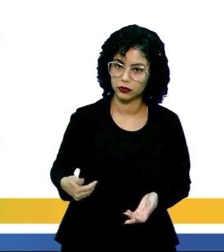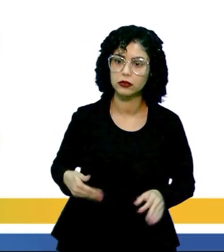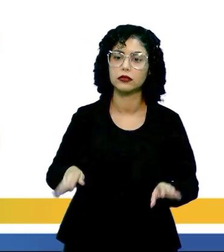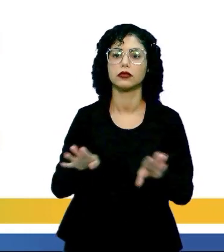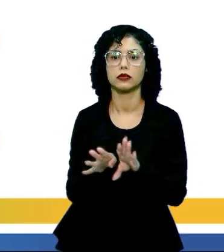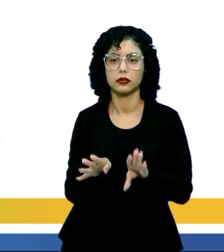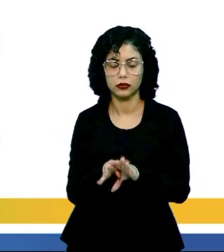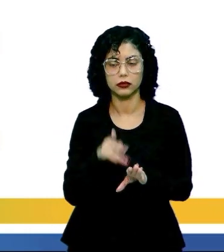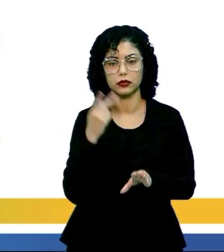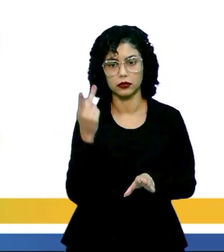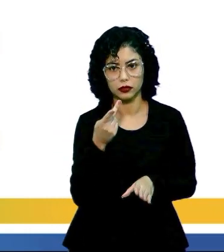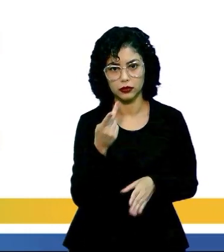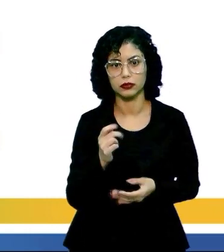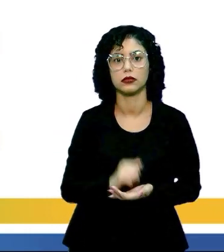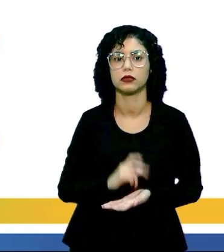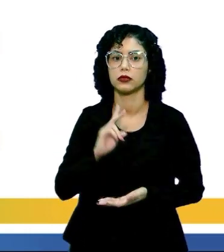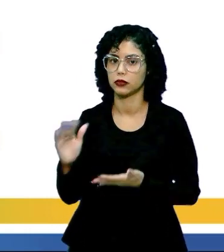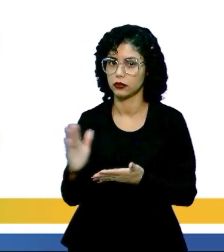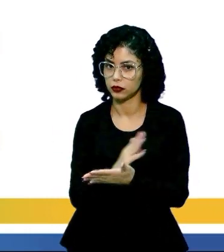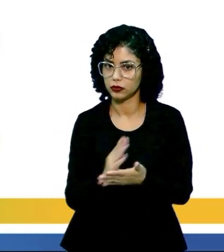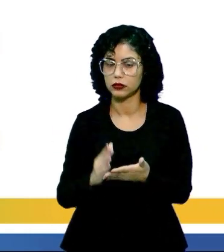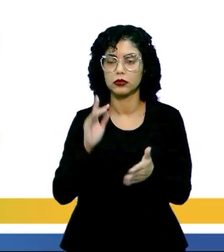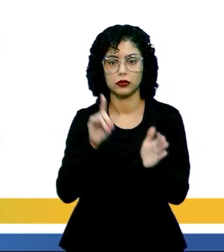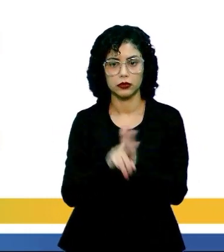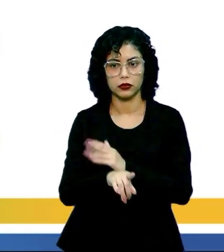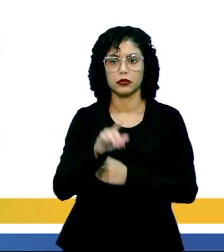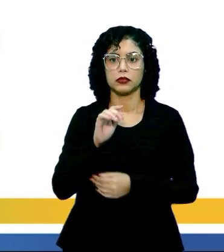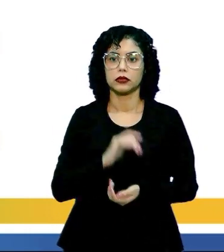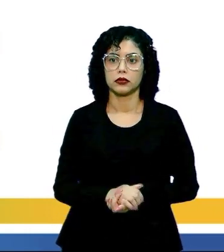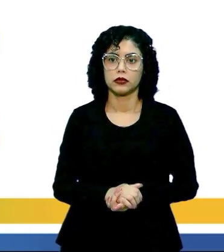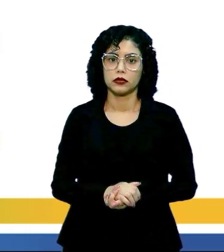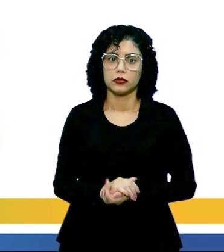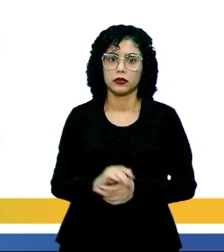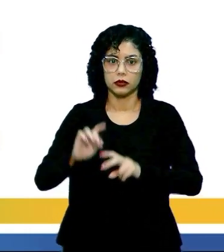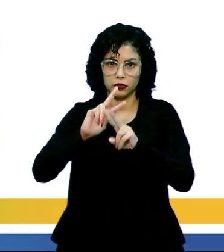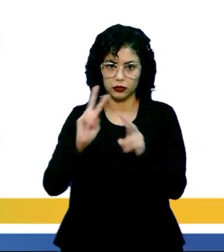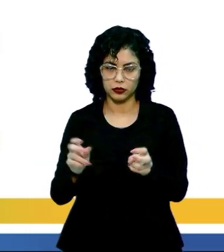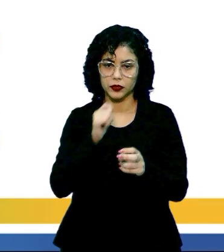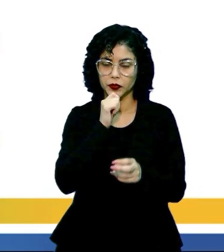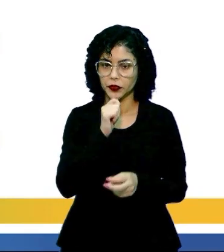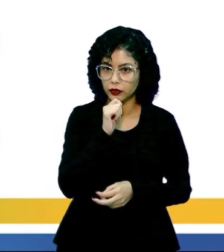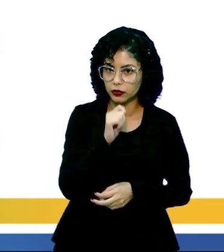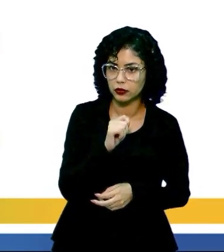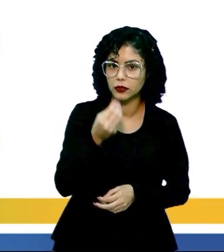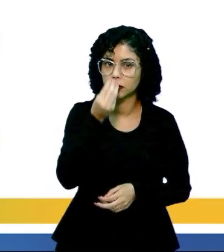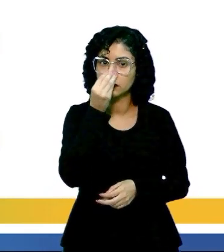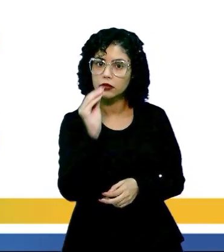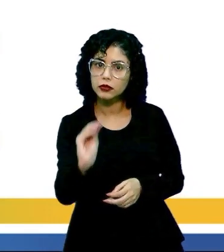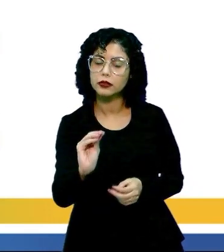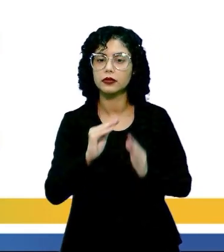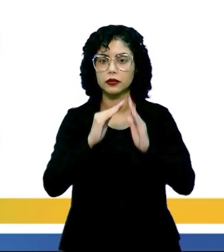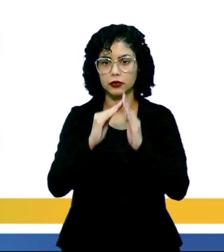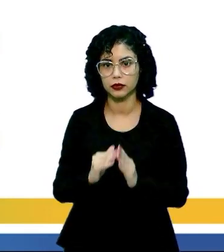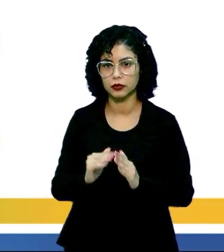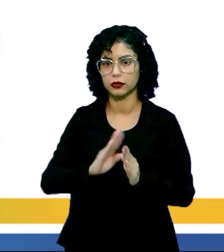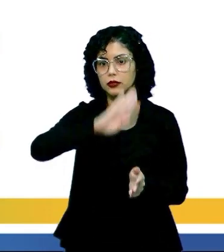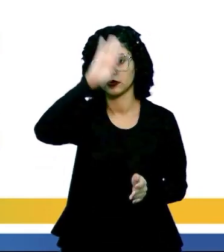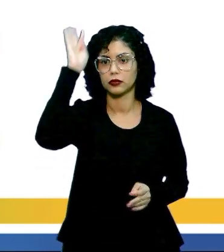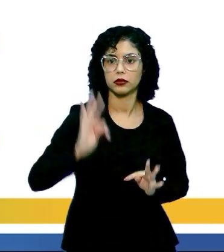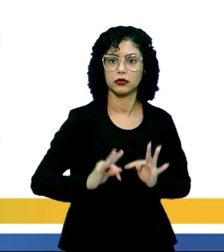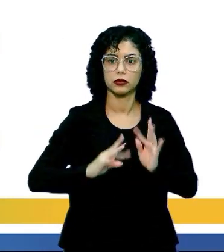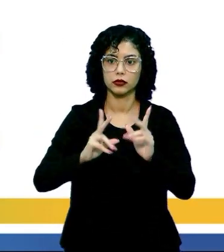pública, que eu falei para vocês que vai ter algumas questões também. Em seus primórdios, não discriminava os habitantes de